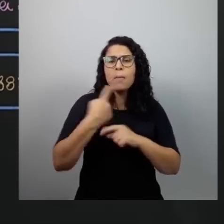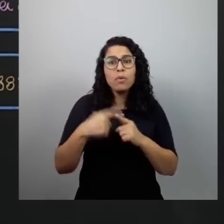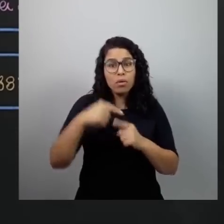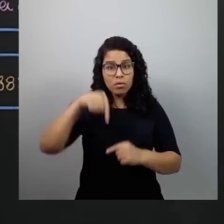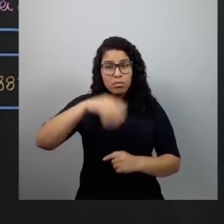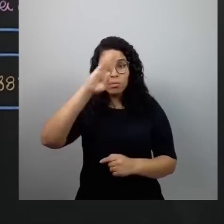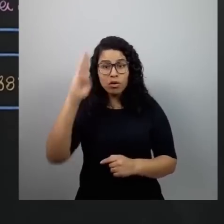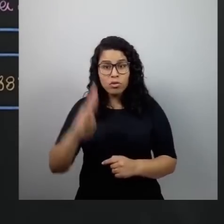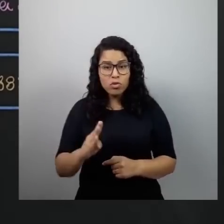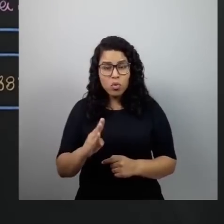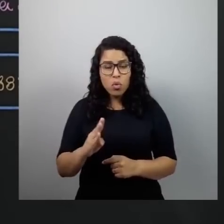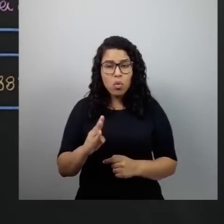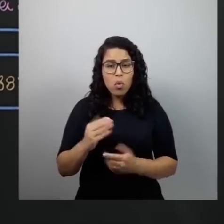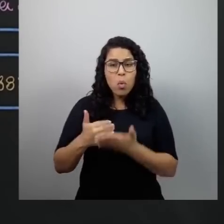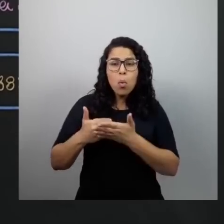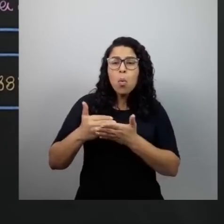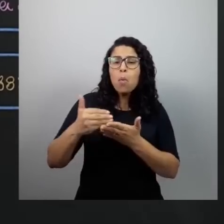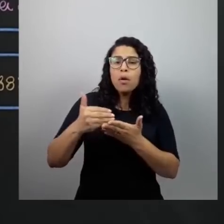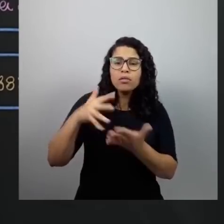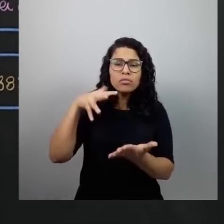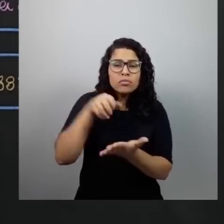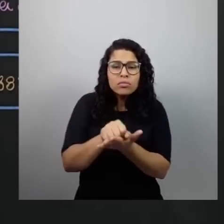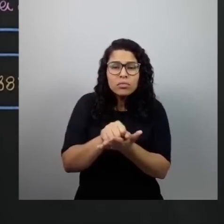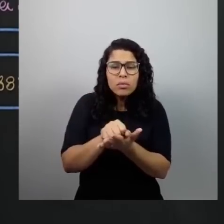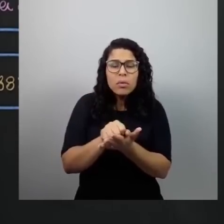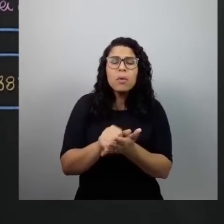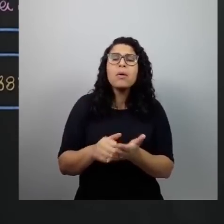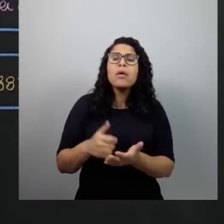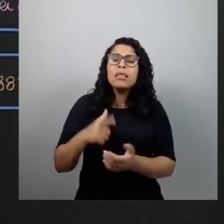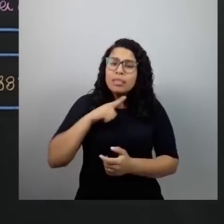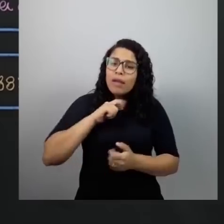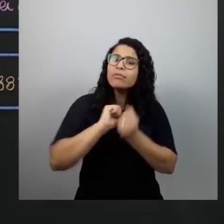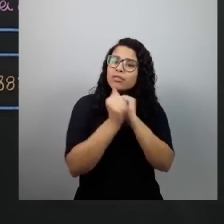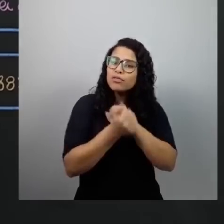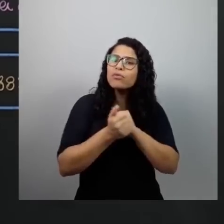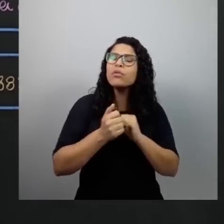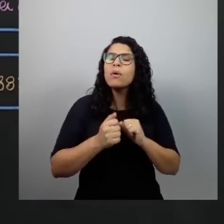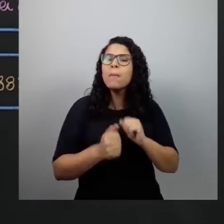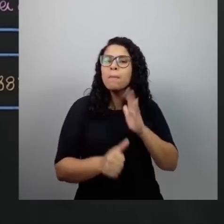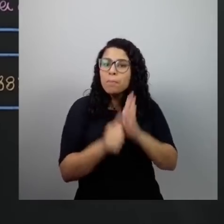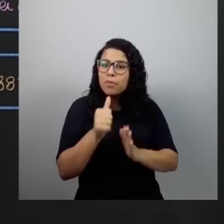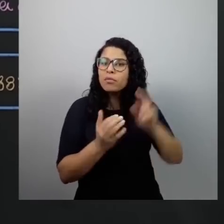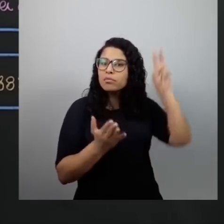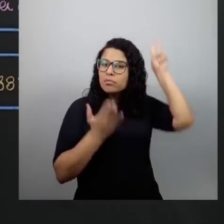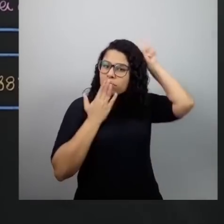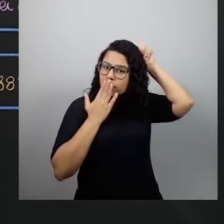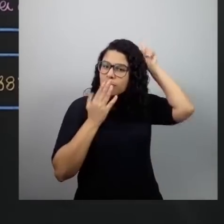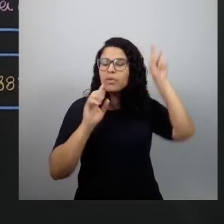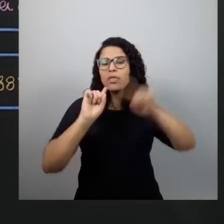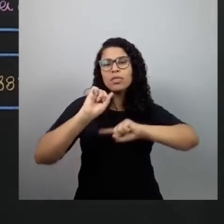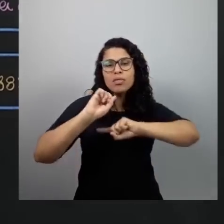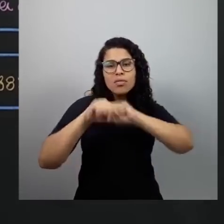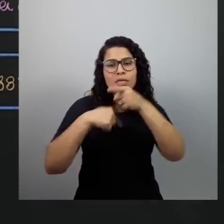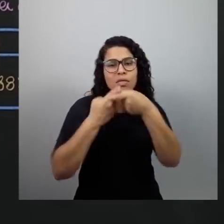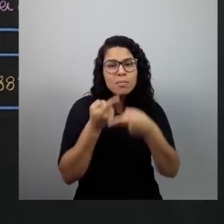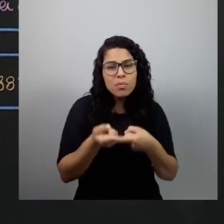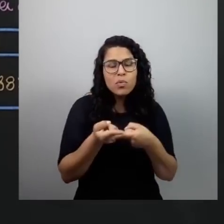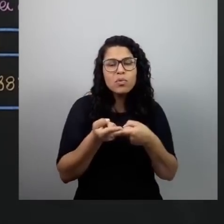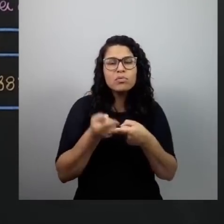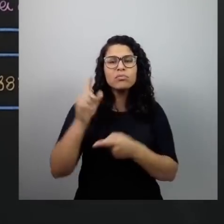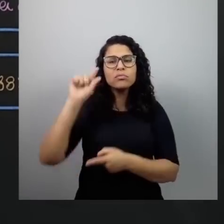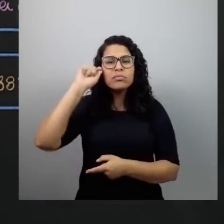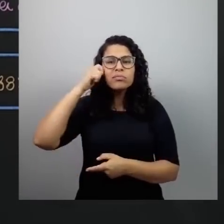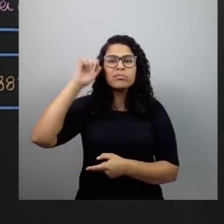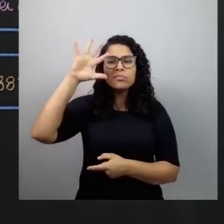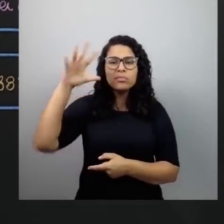escravidão desde o início da colonização, primeiro com os indígenas e depois com os africanos, ela permanecia, essa